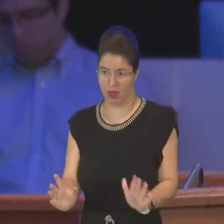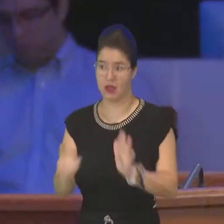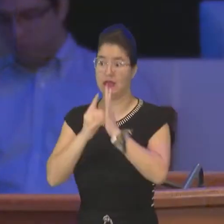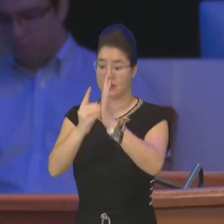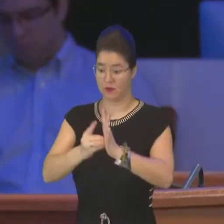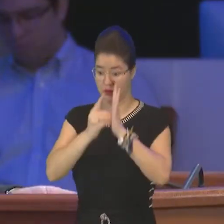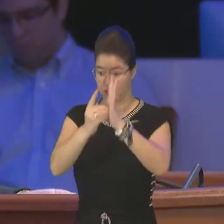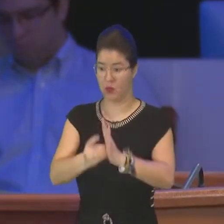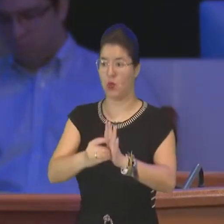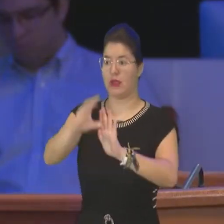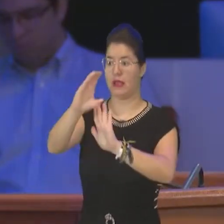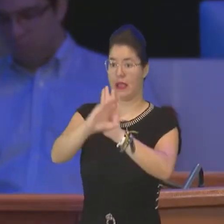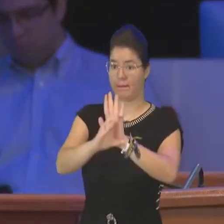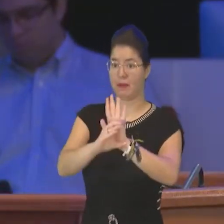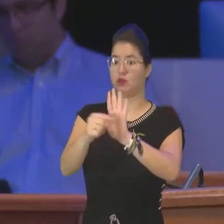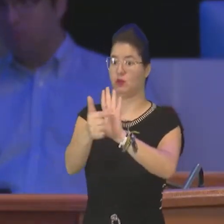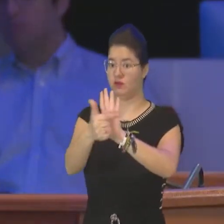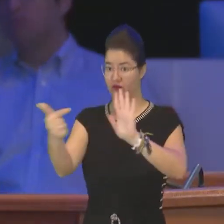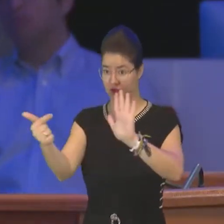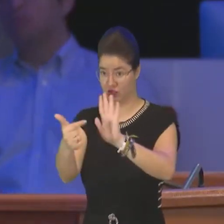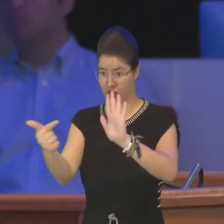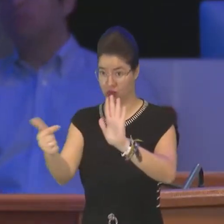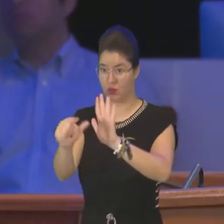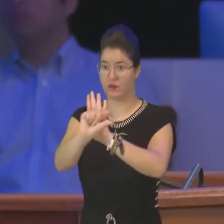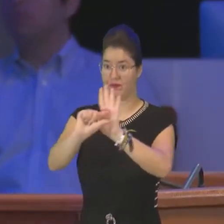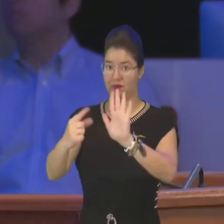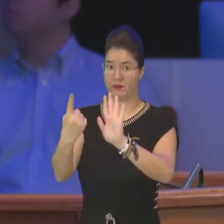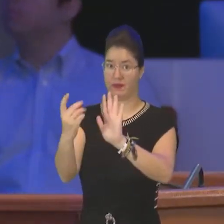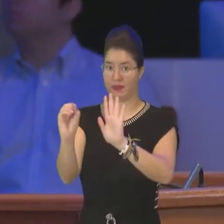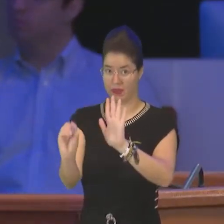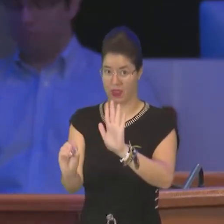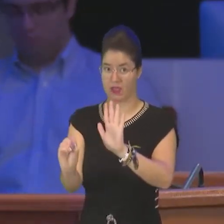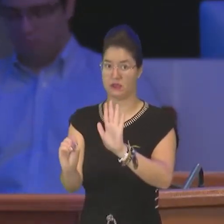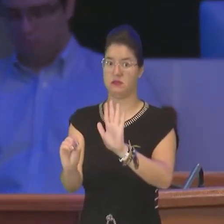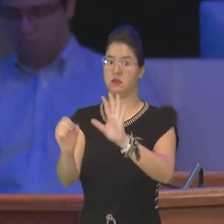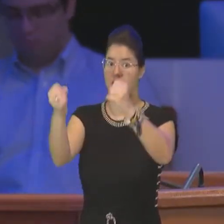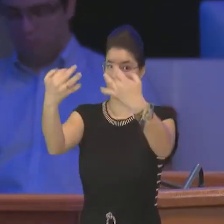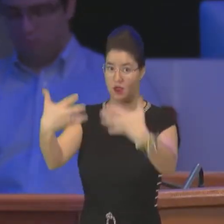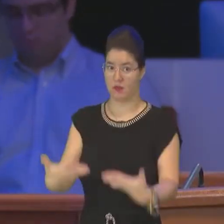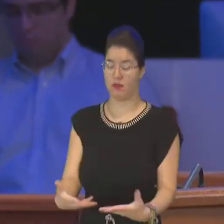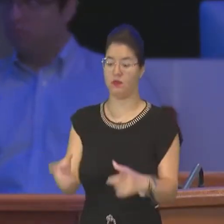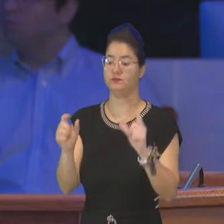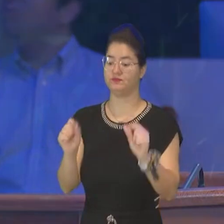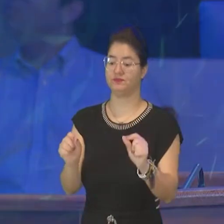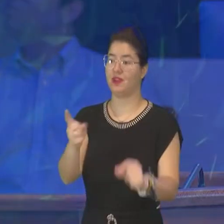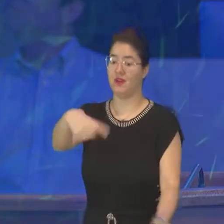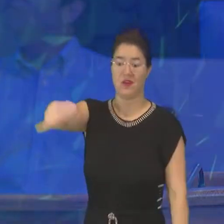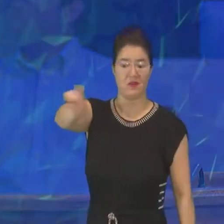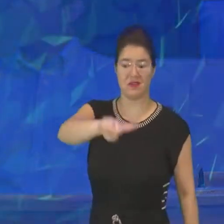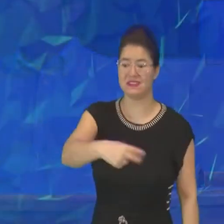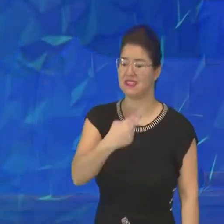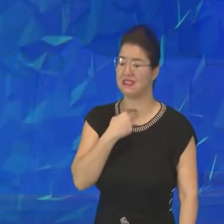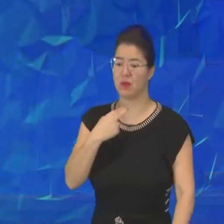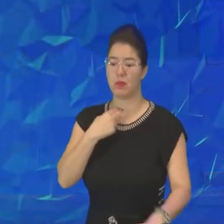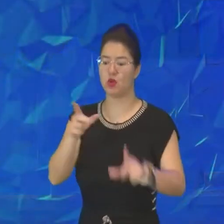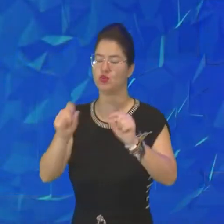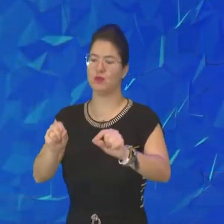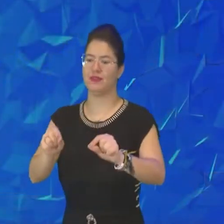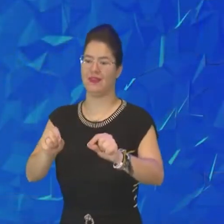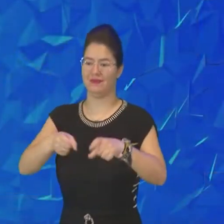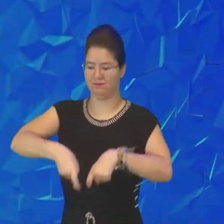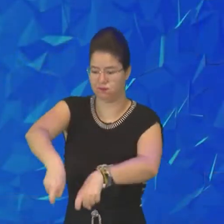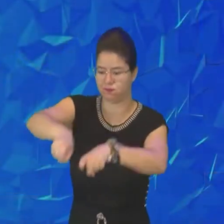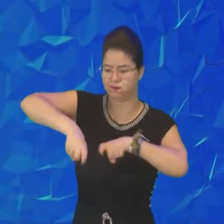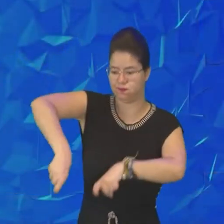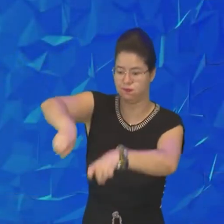Deuteronômio capítulo 22, o verso de número 10, que assim diz: não lavrarás com junta